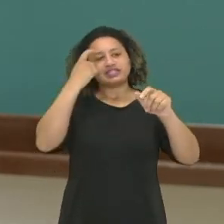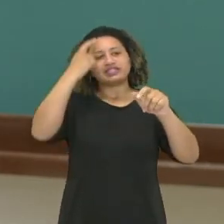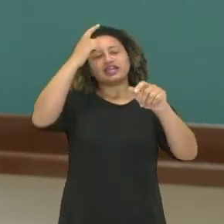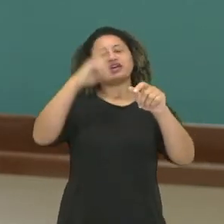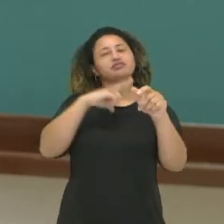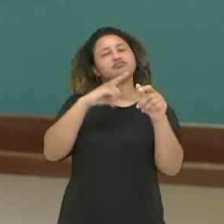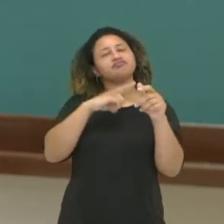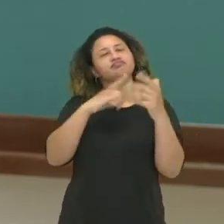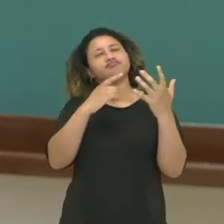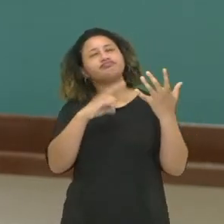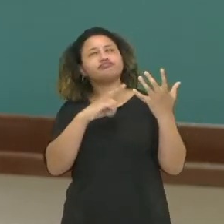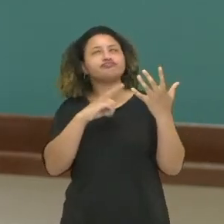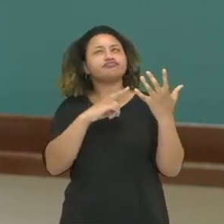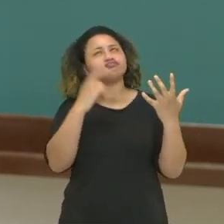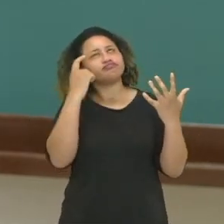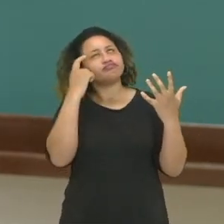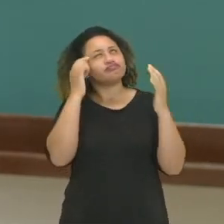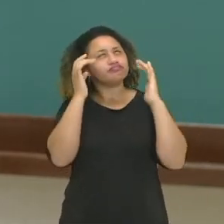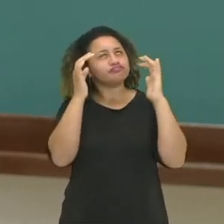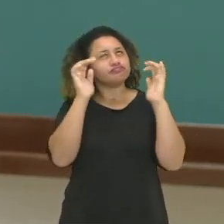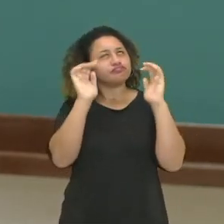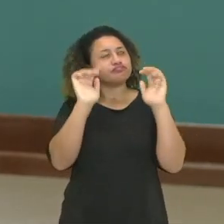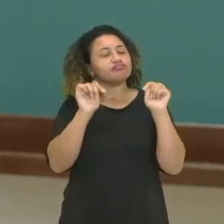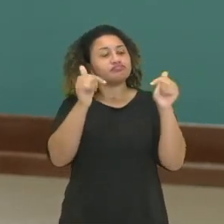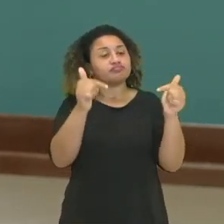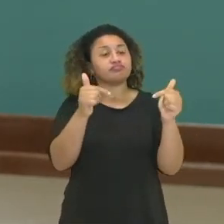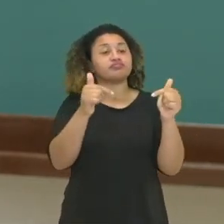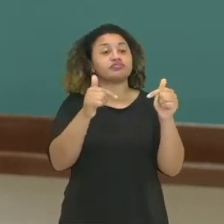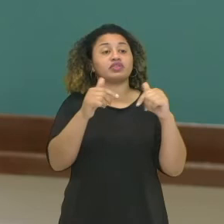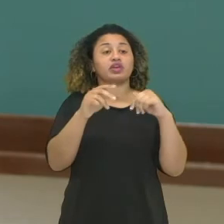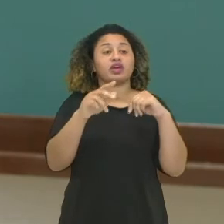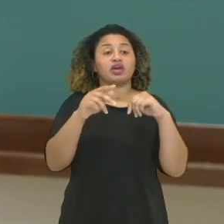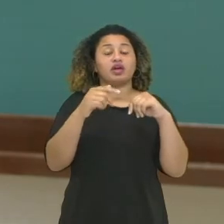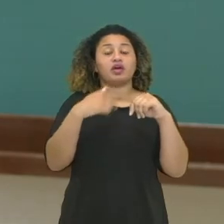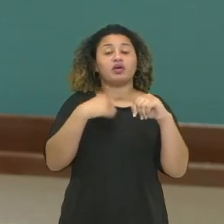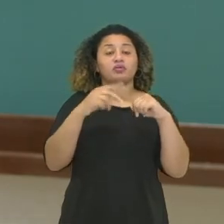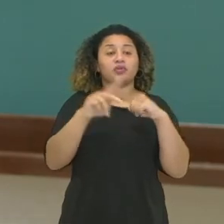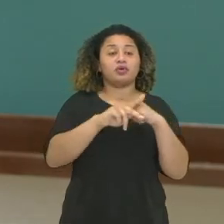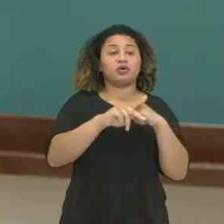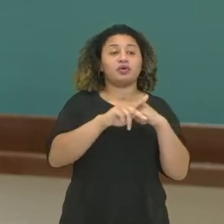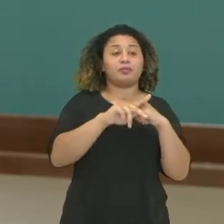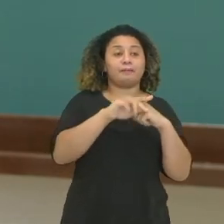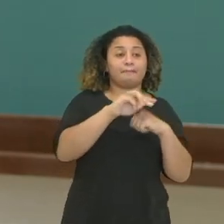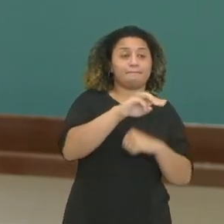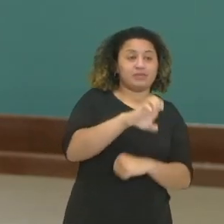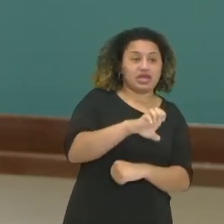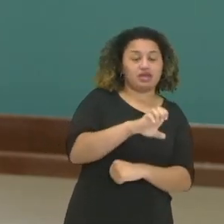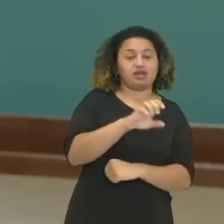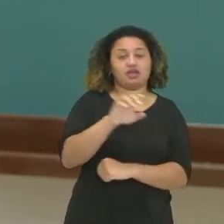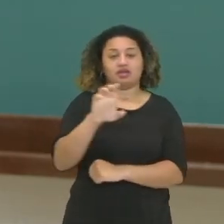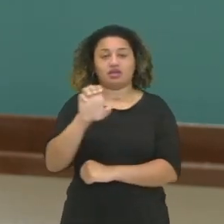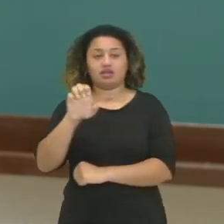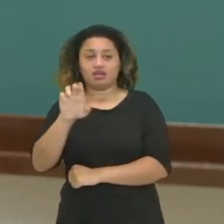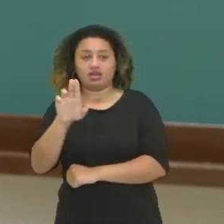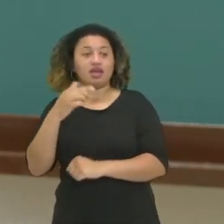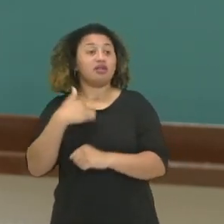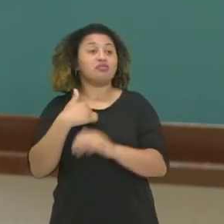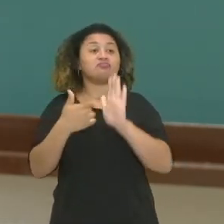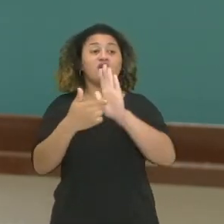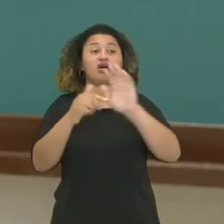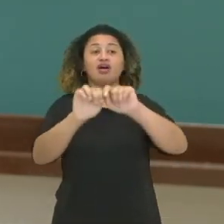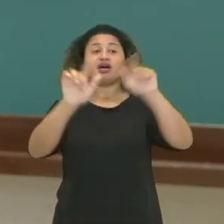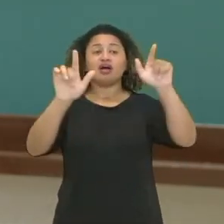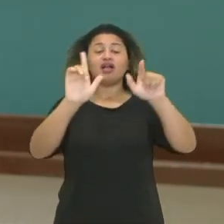trapézio que eu tinha no cérebro. Os pronomes me e eu deixam claro que é o próprio narrador